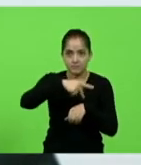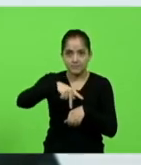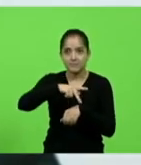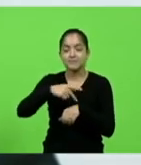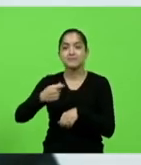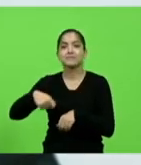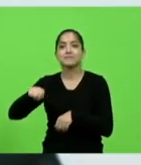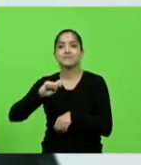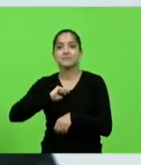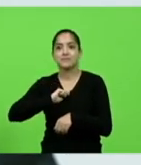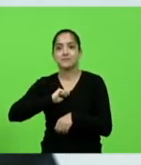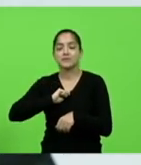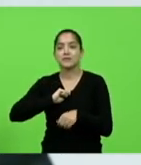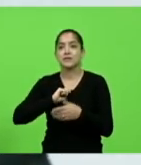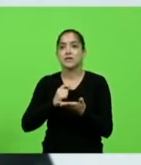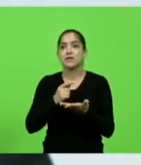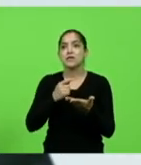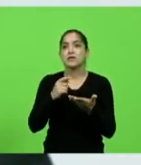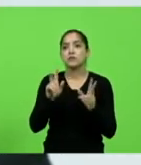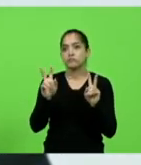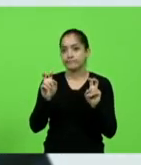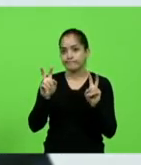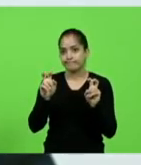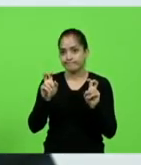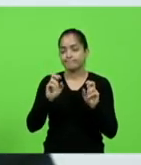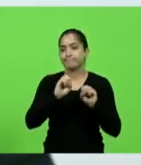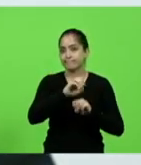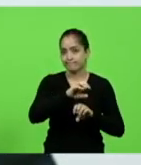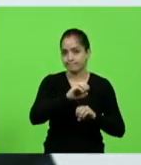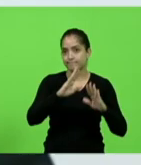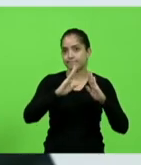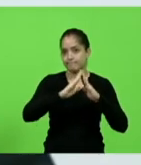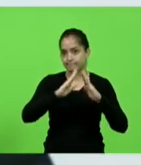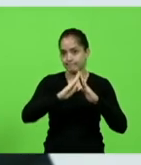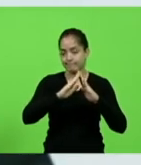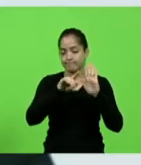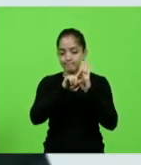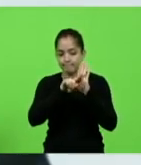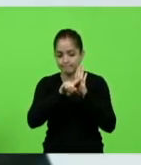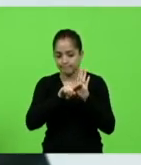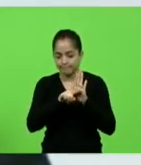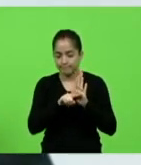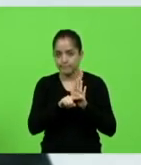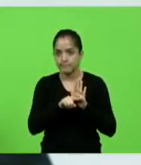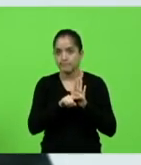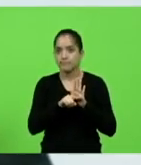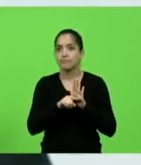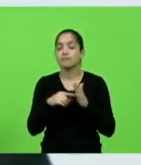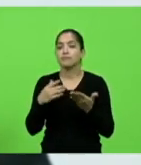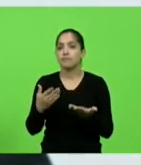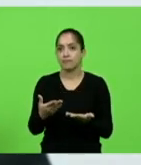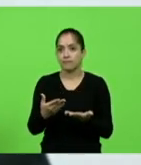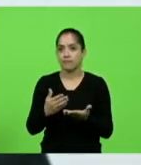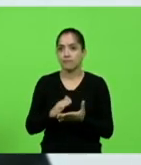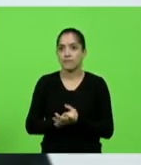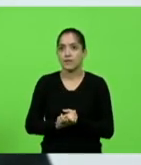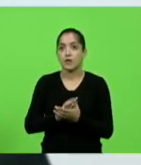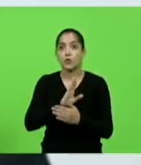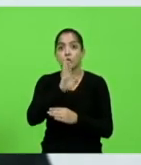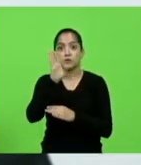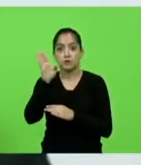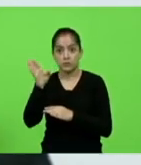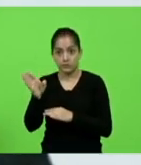minha pesquisa foi Educação Domiciliar. Confesso aos senhores que, quando fui à Espanha,